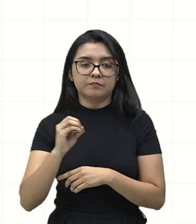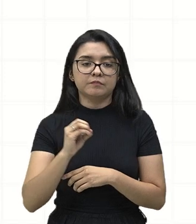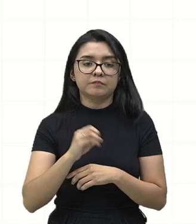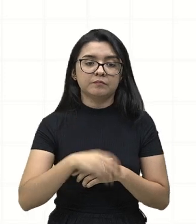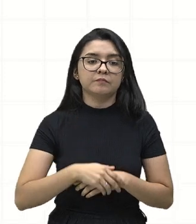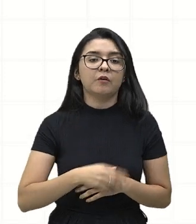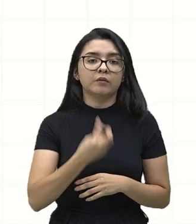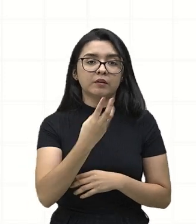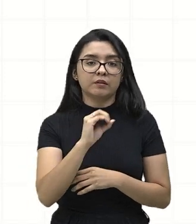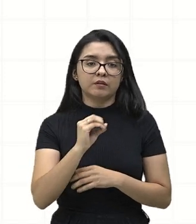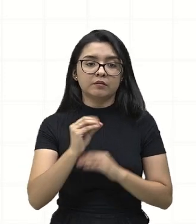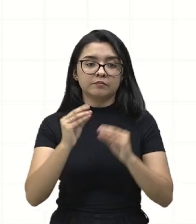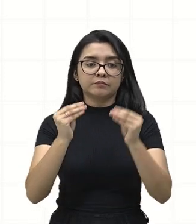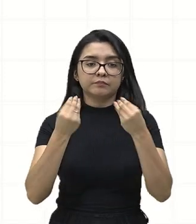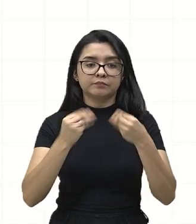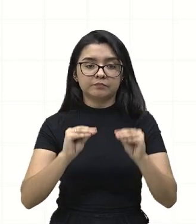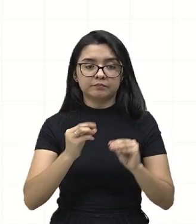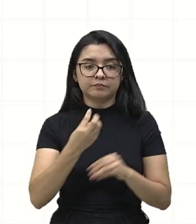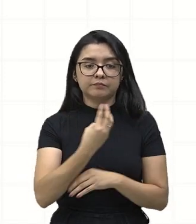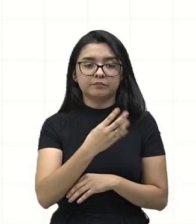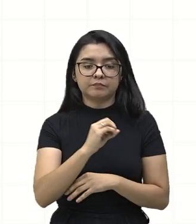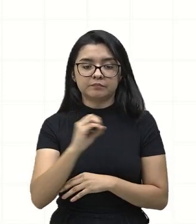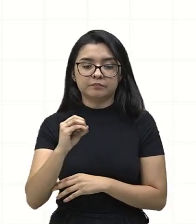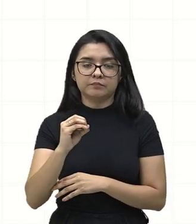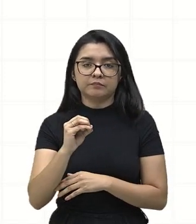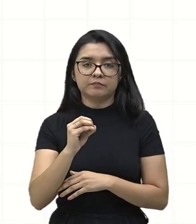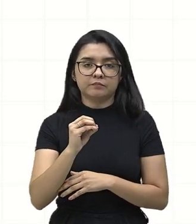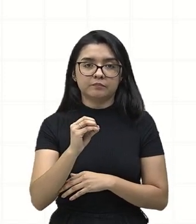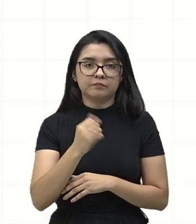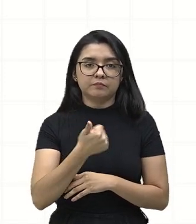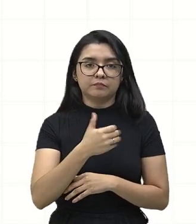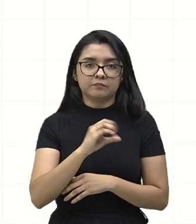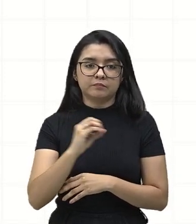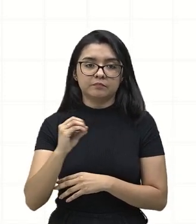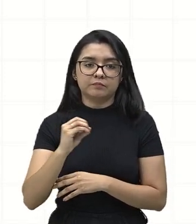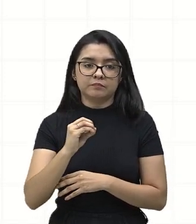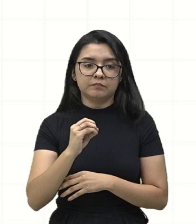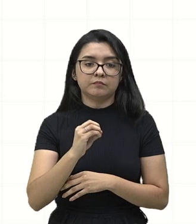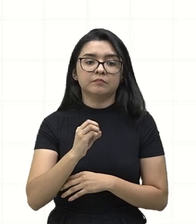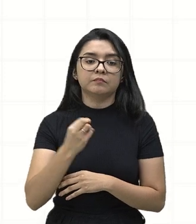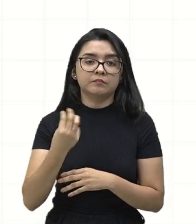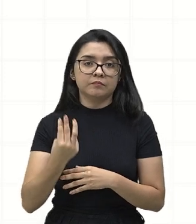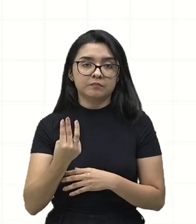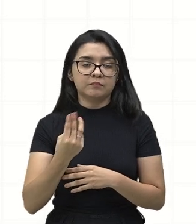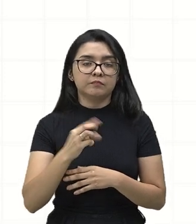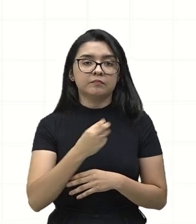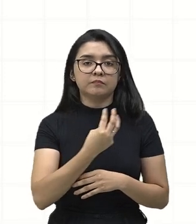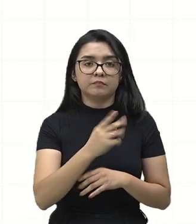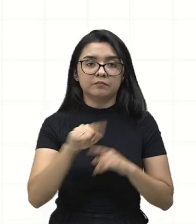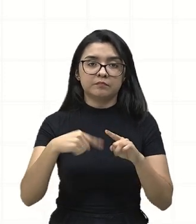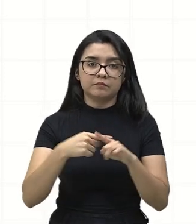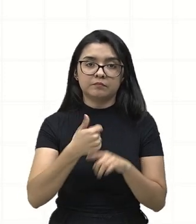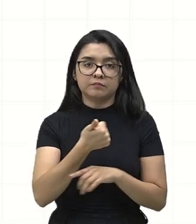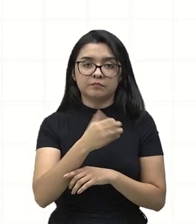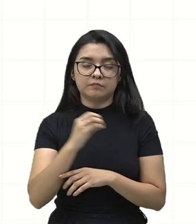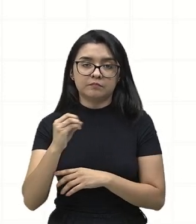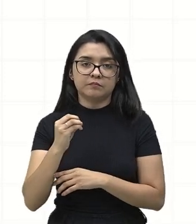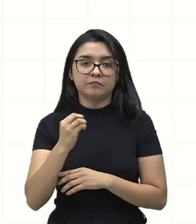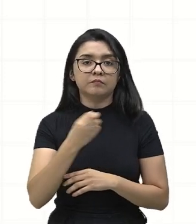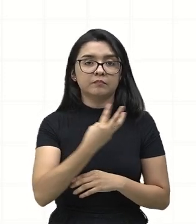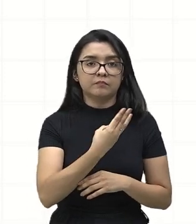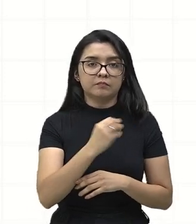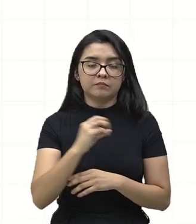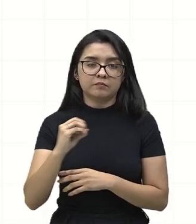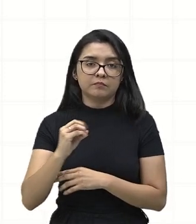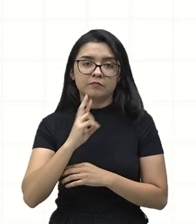abaixo 0. 300 por 100, 3. 3 vezes 100, 300. Não vai deixar